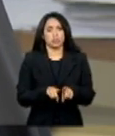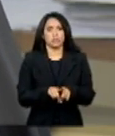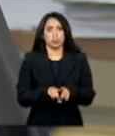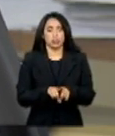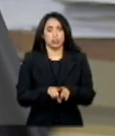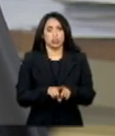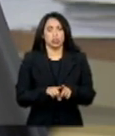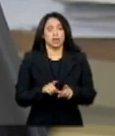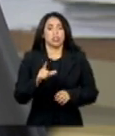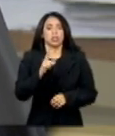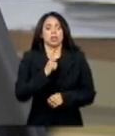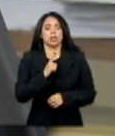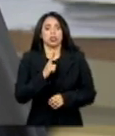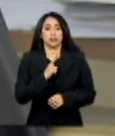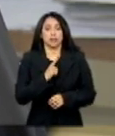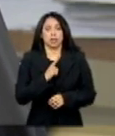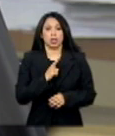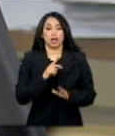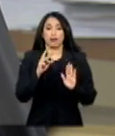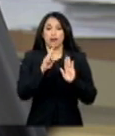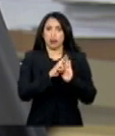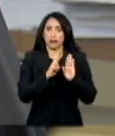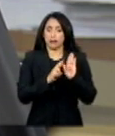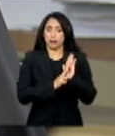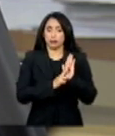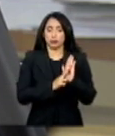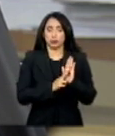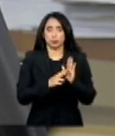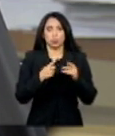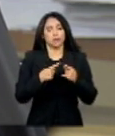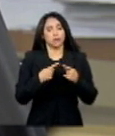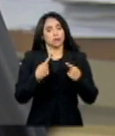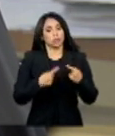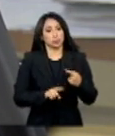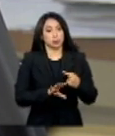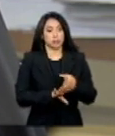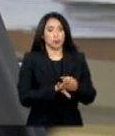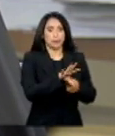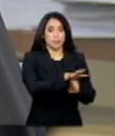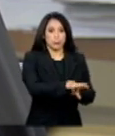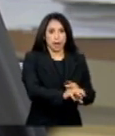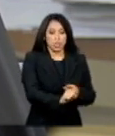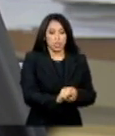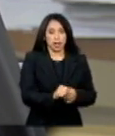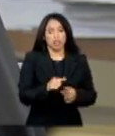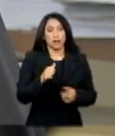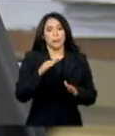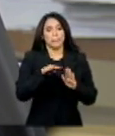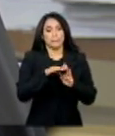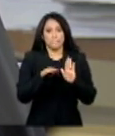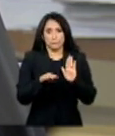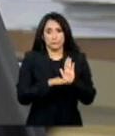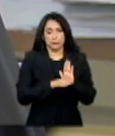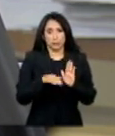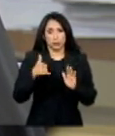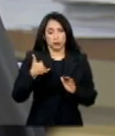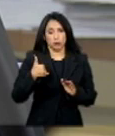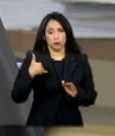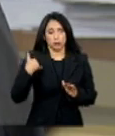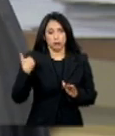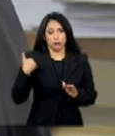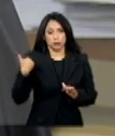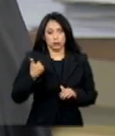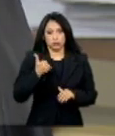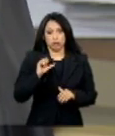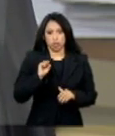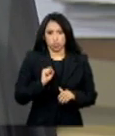existência da referida norma não impede a apreensão em flagrante de menores pela prática de atos análogos a crimes